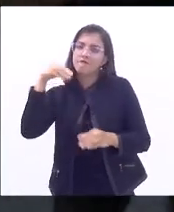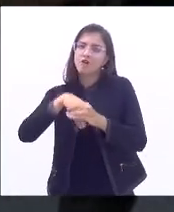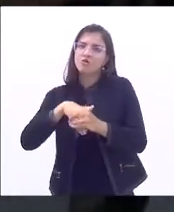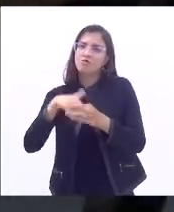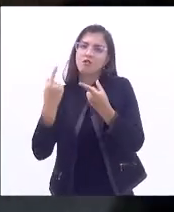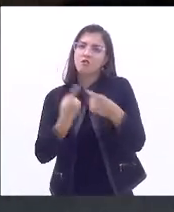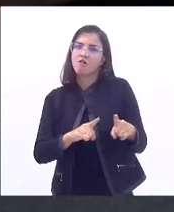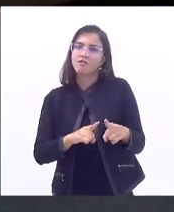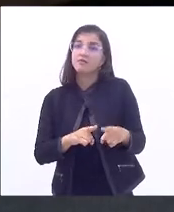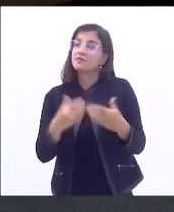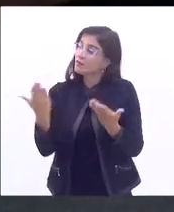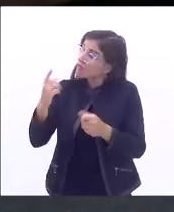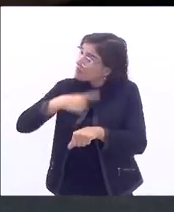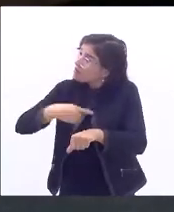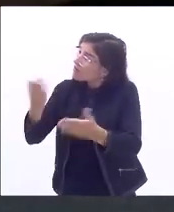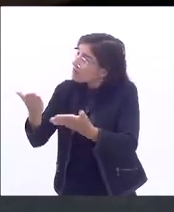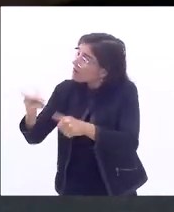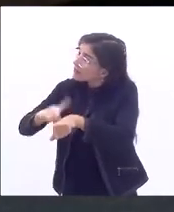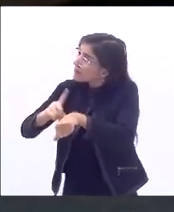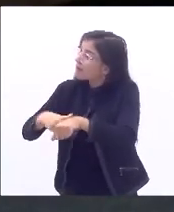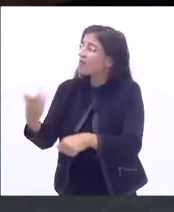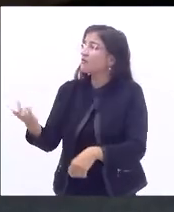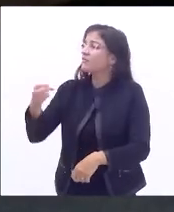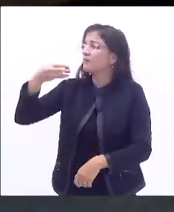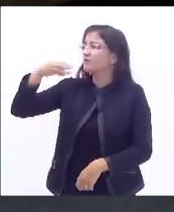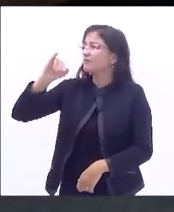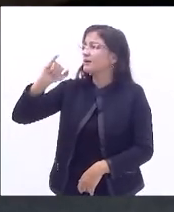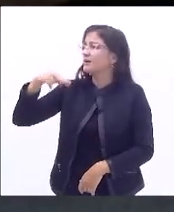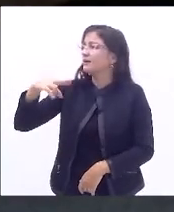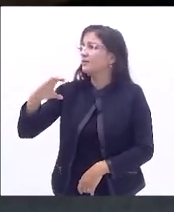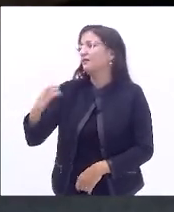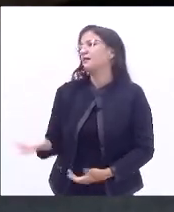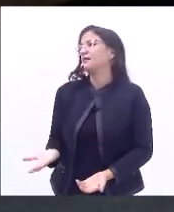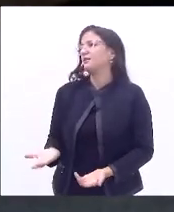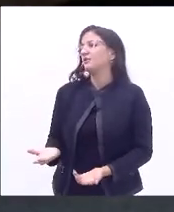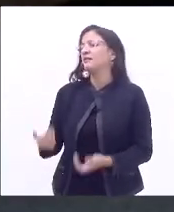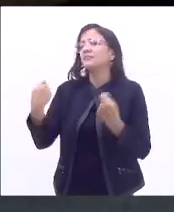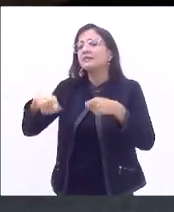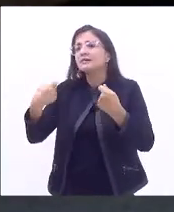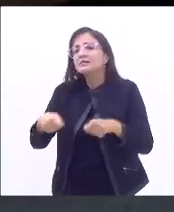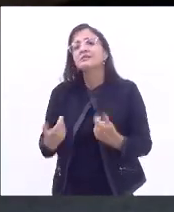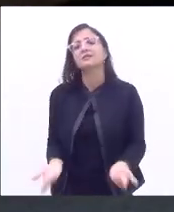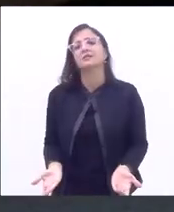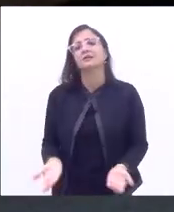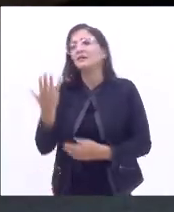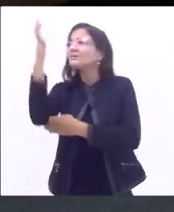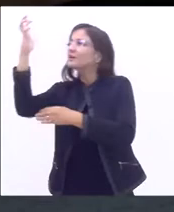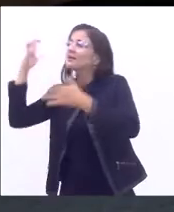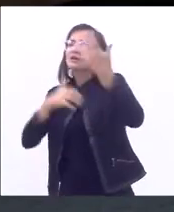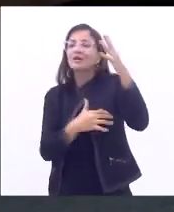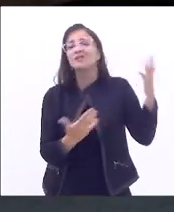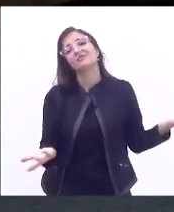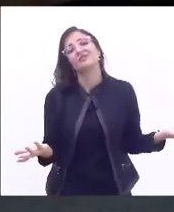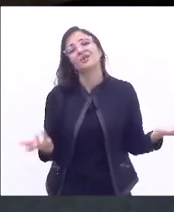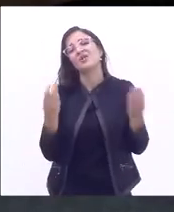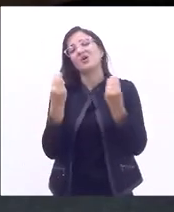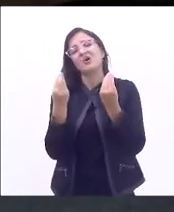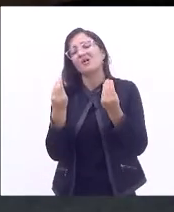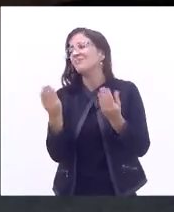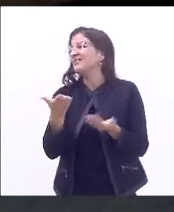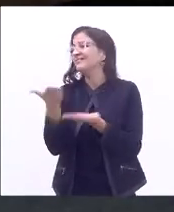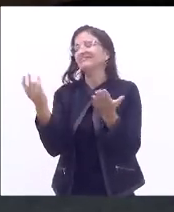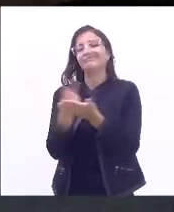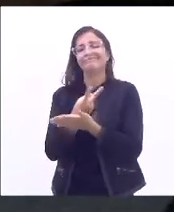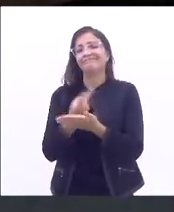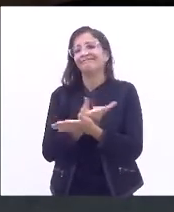Este era o momento, Carlos Mink, de garantir o cumprimento dos condicionantes ambientais. Nós estamos abrindo mão disso nesse momento. É uma pena. O voto, portanto, do PSB,